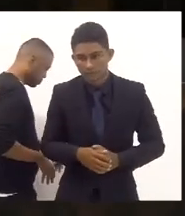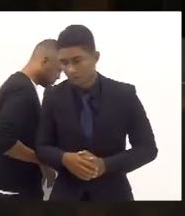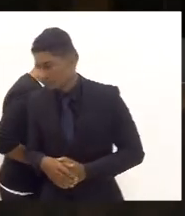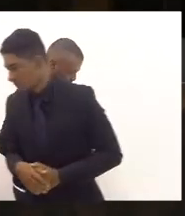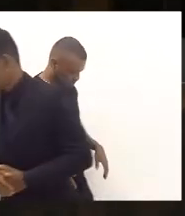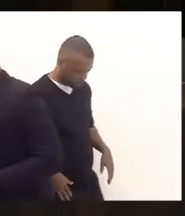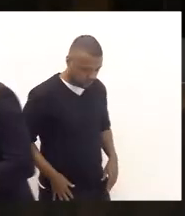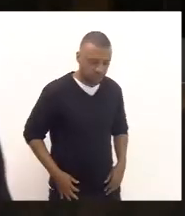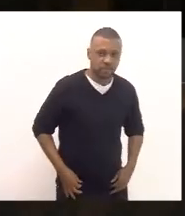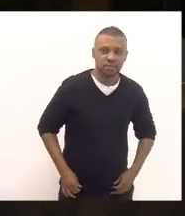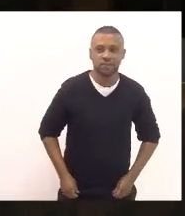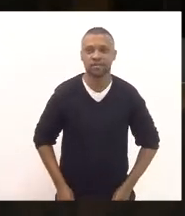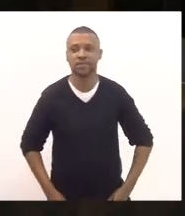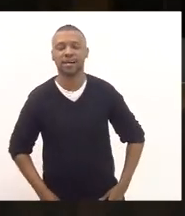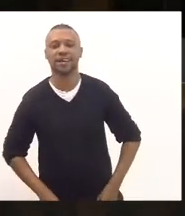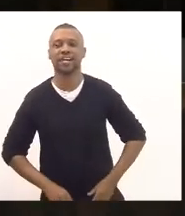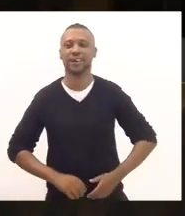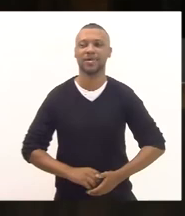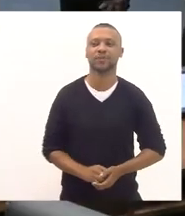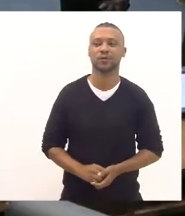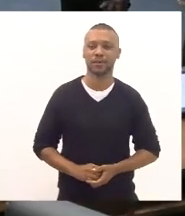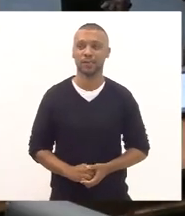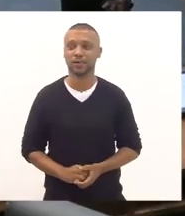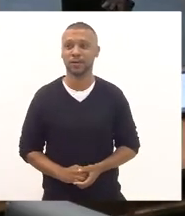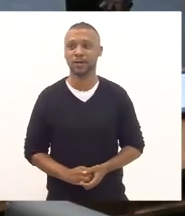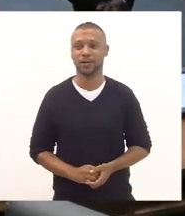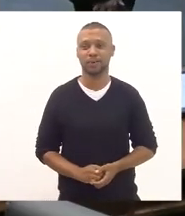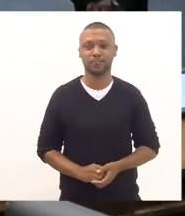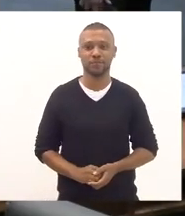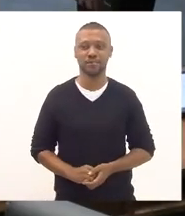Nobre Deputado Luiz Paulo